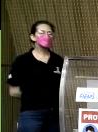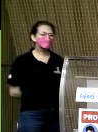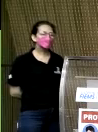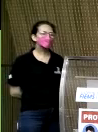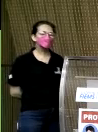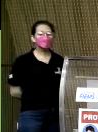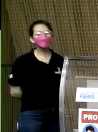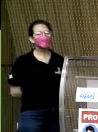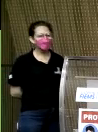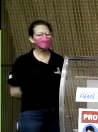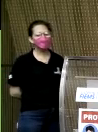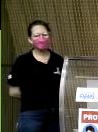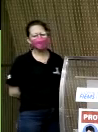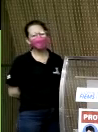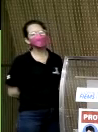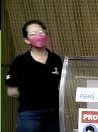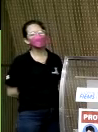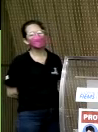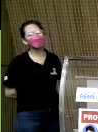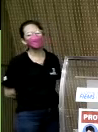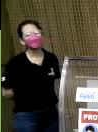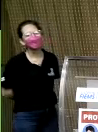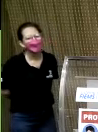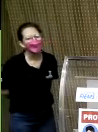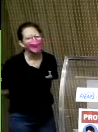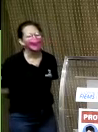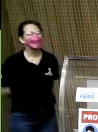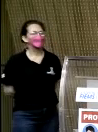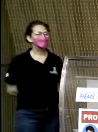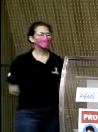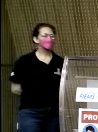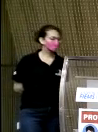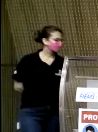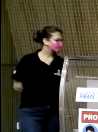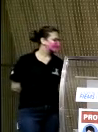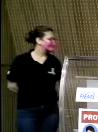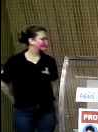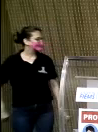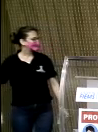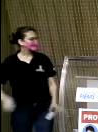tivemos, e nós conseguimos e vamos conseguir mais ainda. Tá?